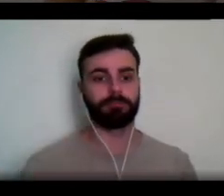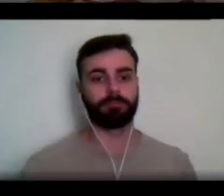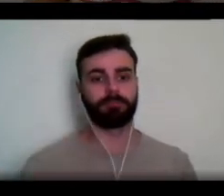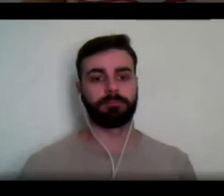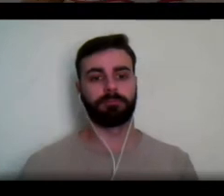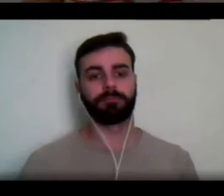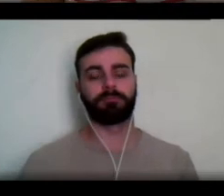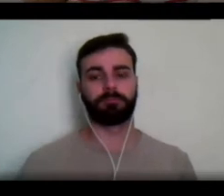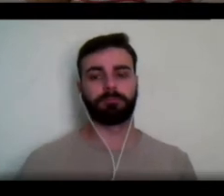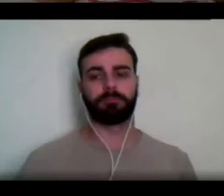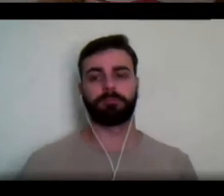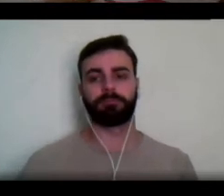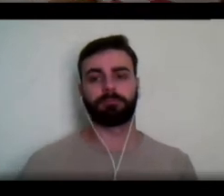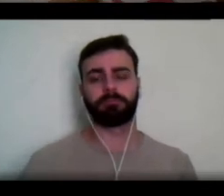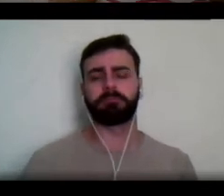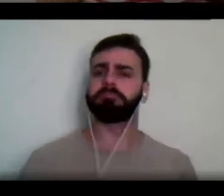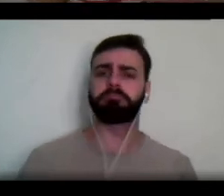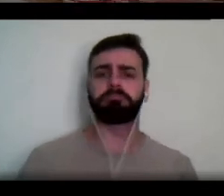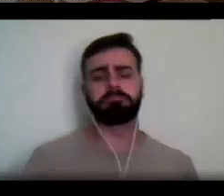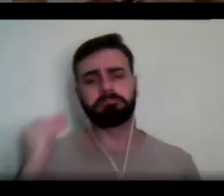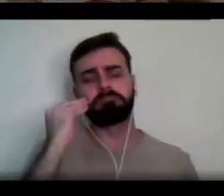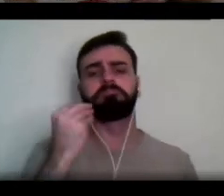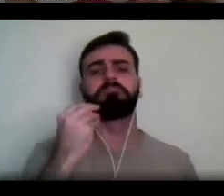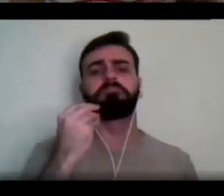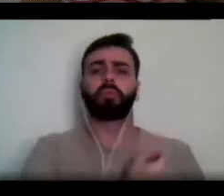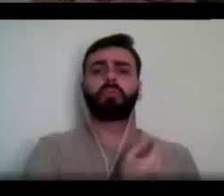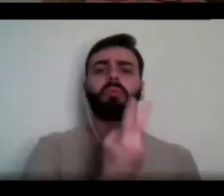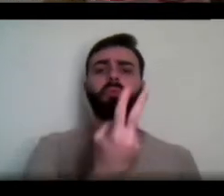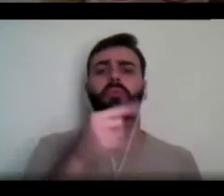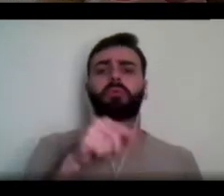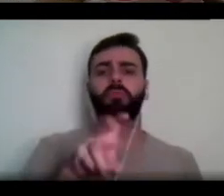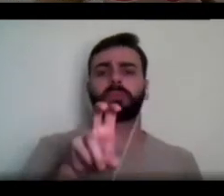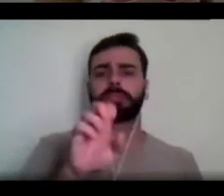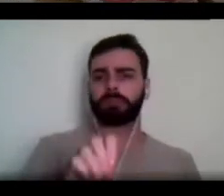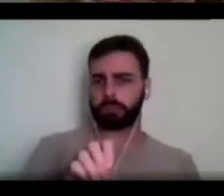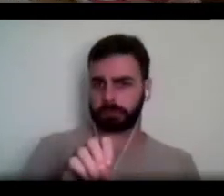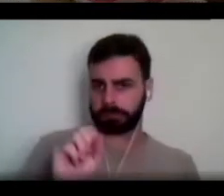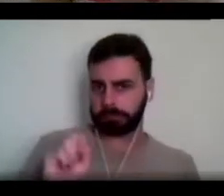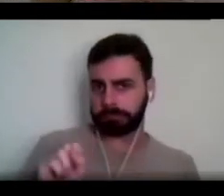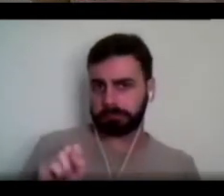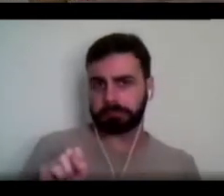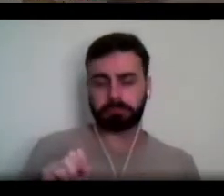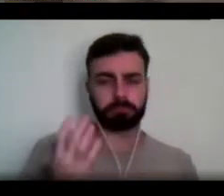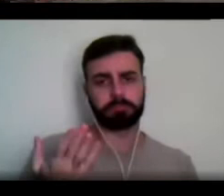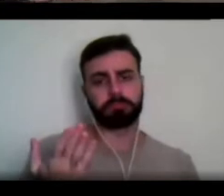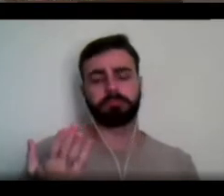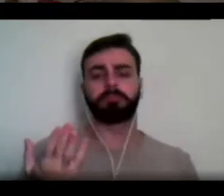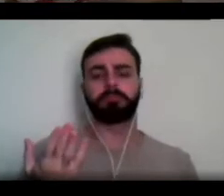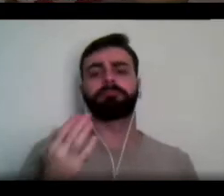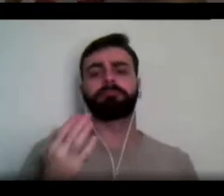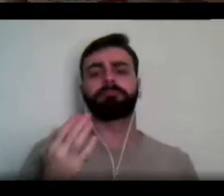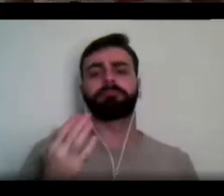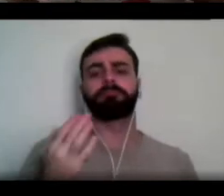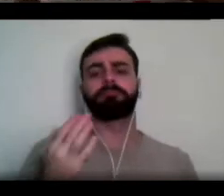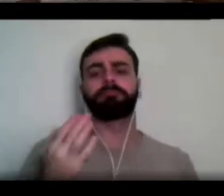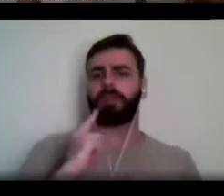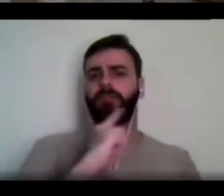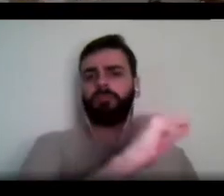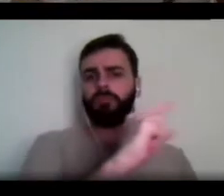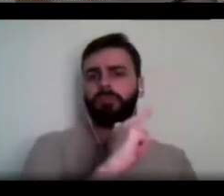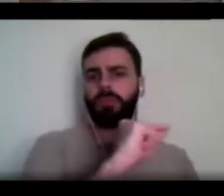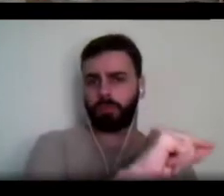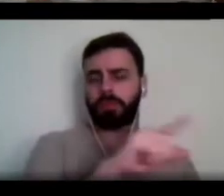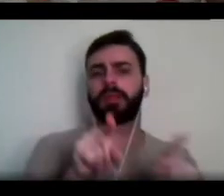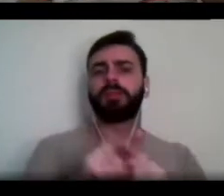Tá, vamos fazer esse 2,50 aqui, ó. Pode ser? Esse 2,50, ele fala de velocidade e posição por integração.